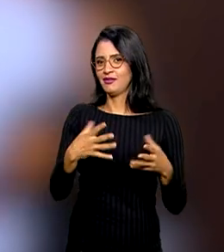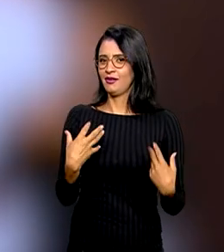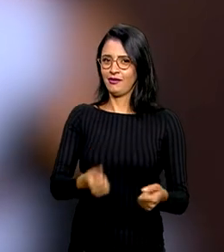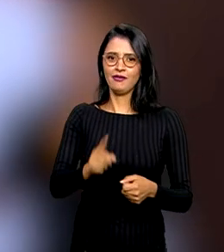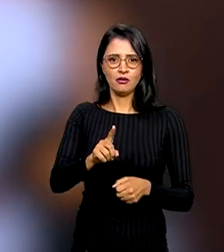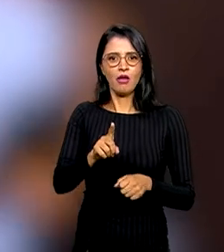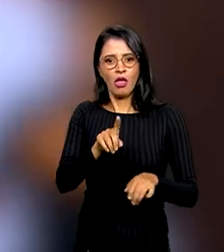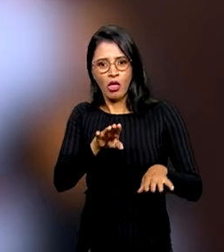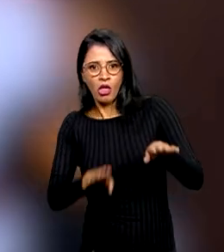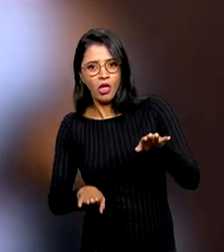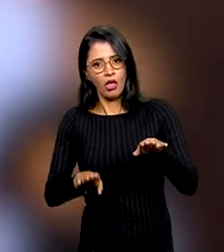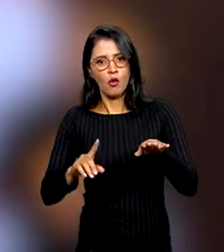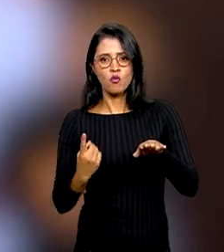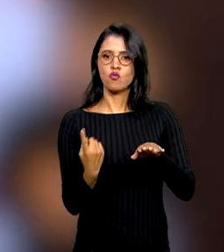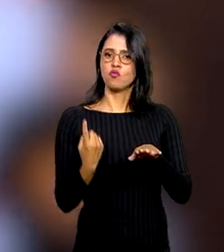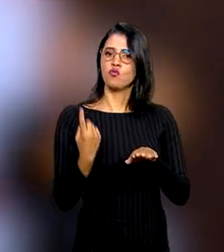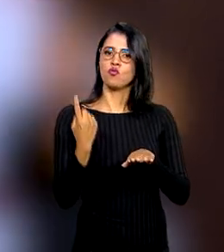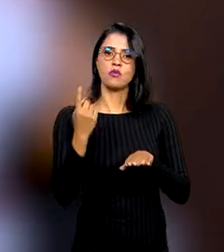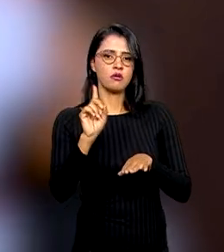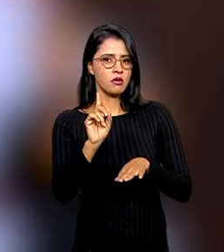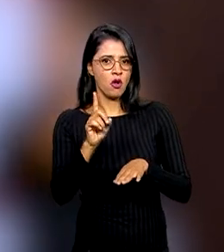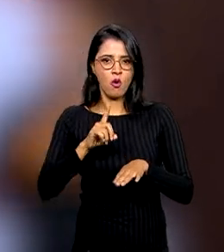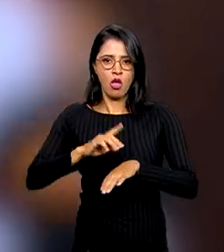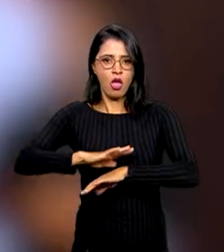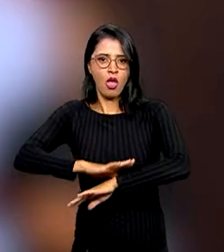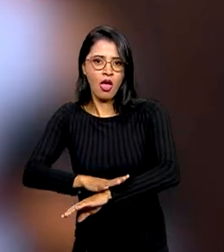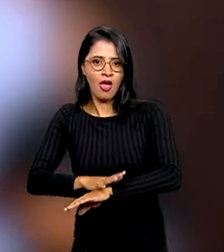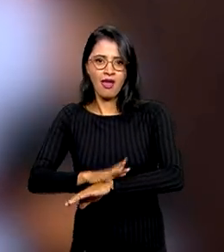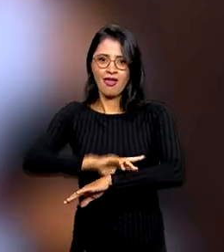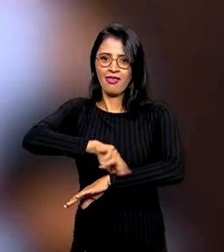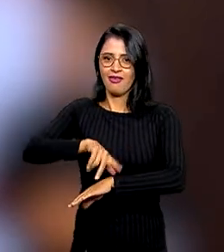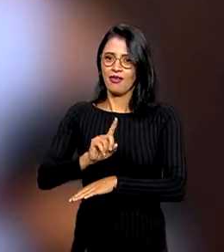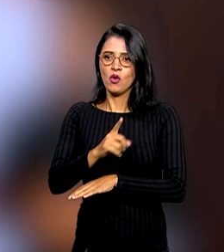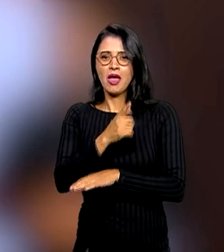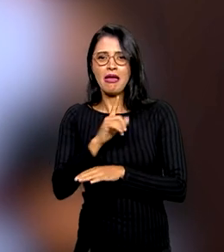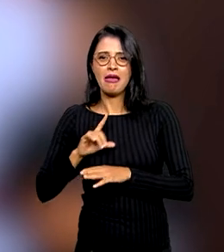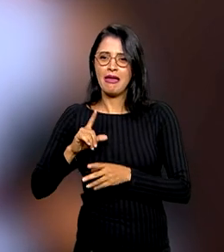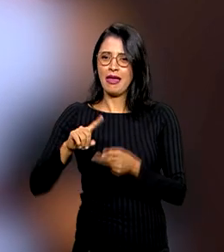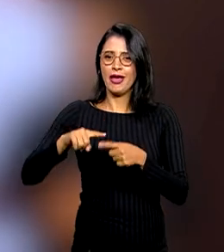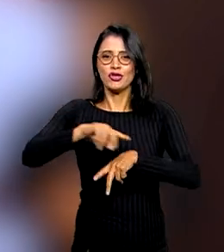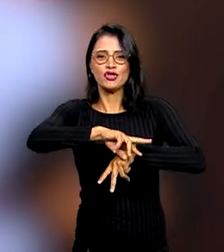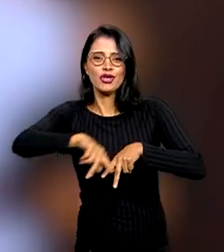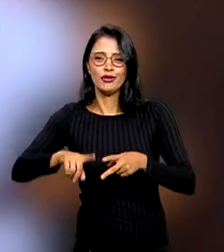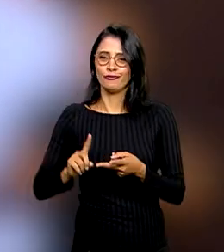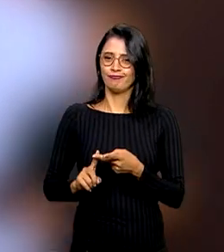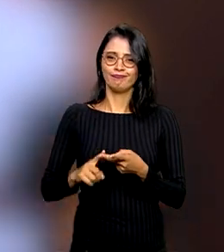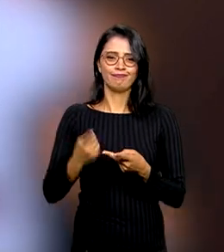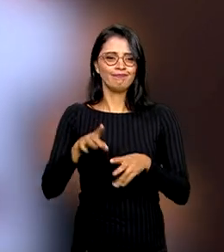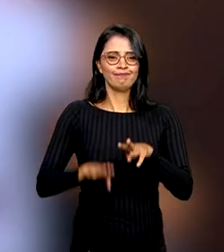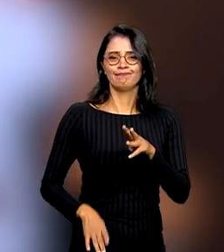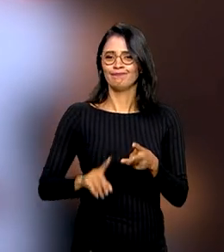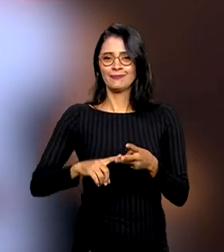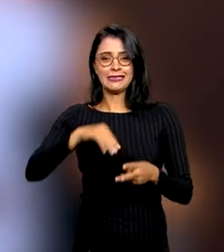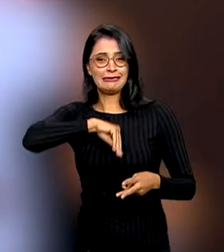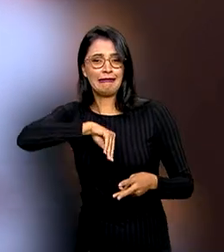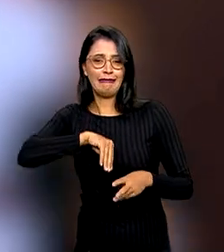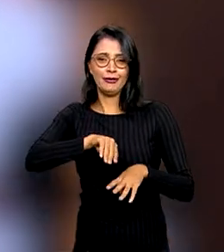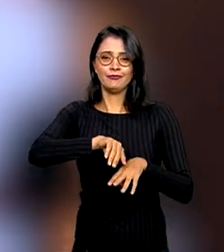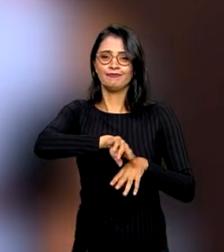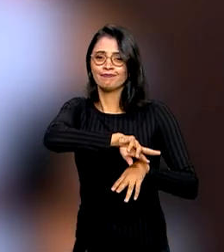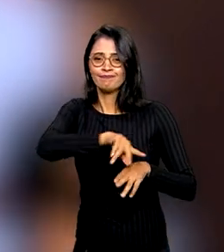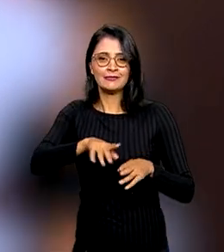uma desigualdade, não é desigualdade racial. É desigualdade de gênero, é desigualdade de salário,